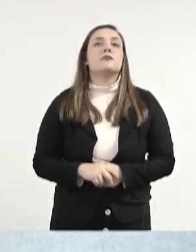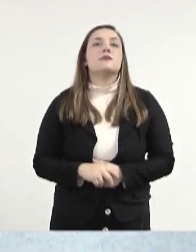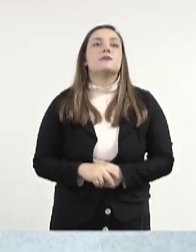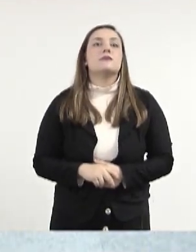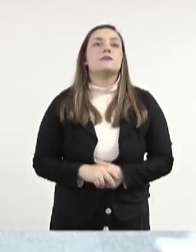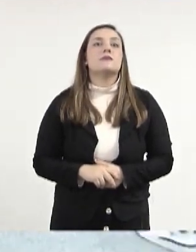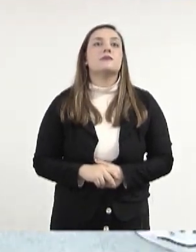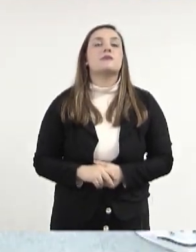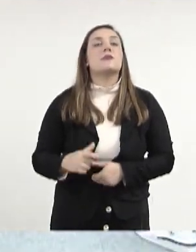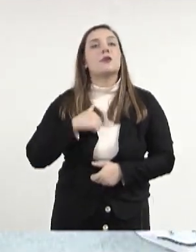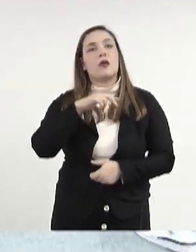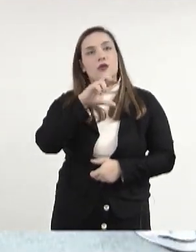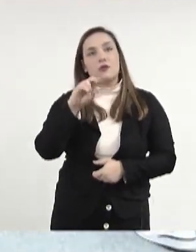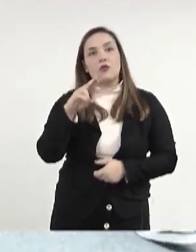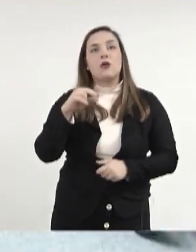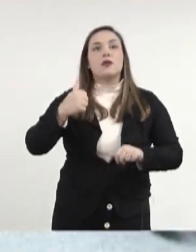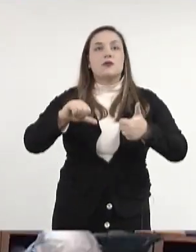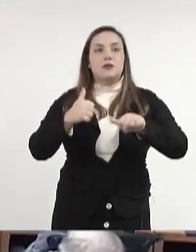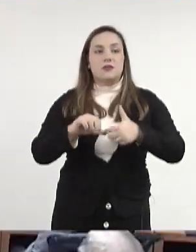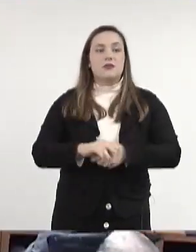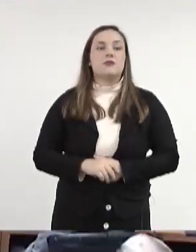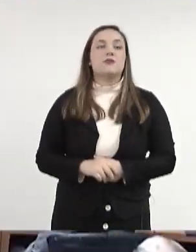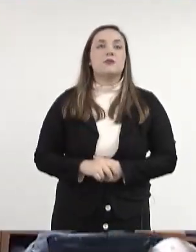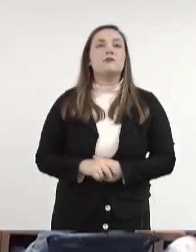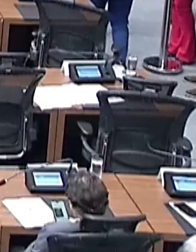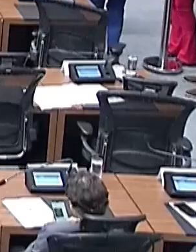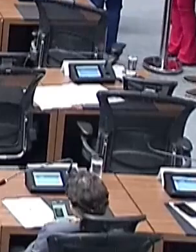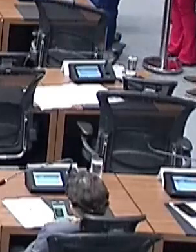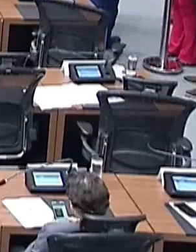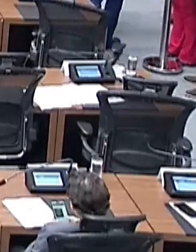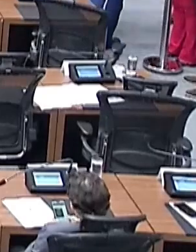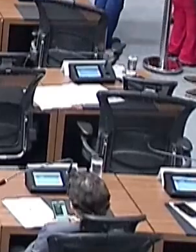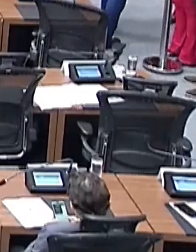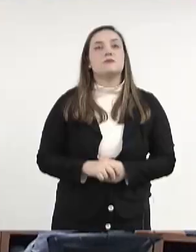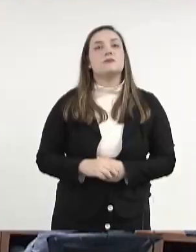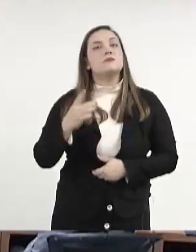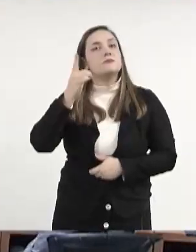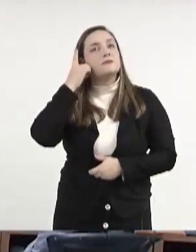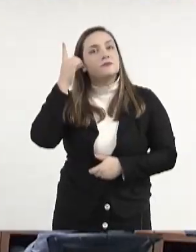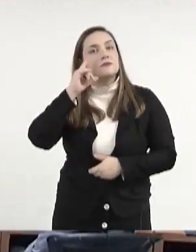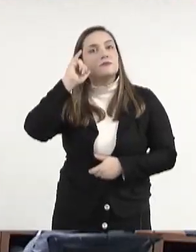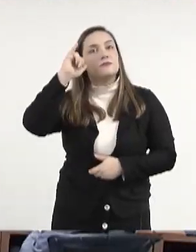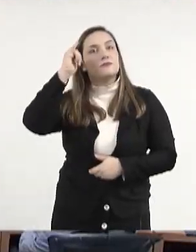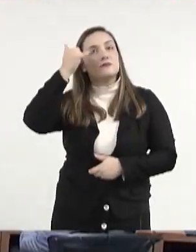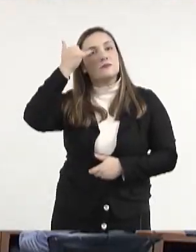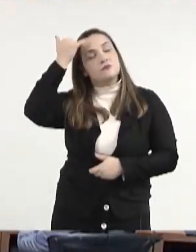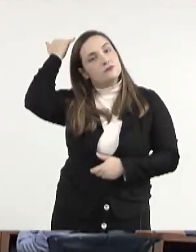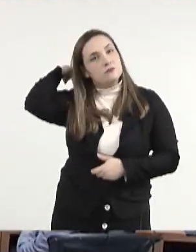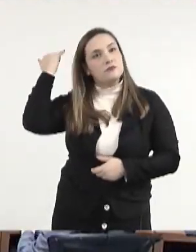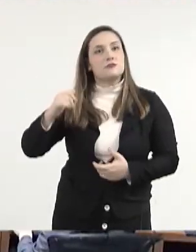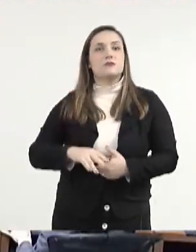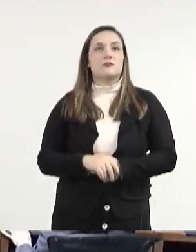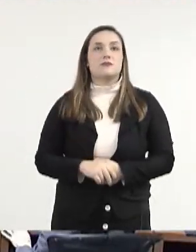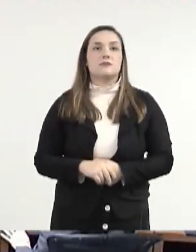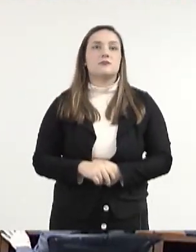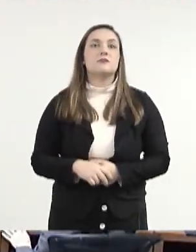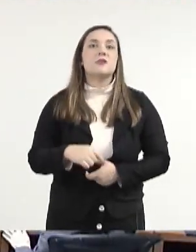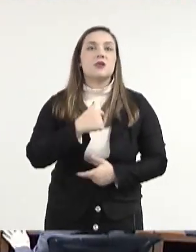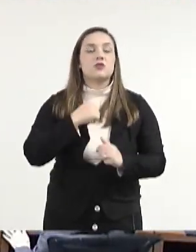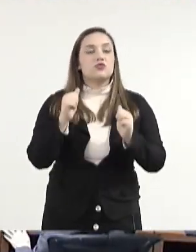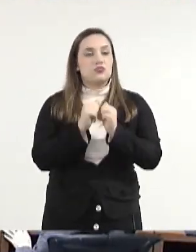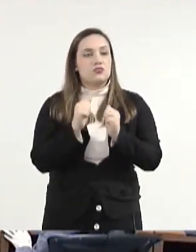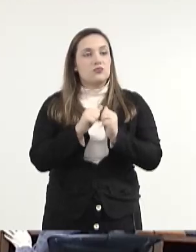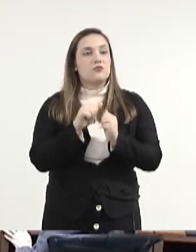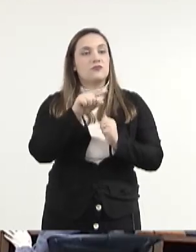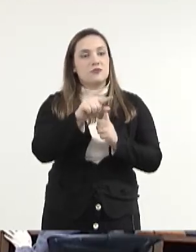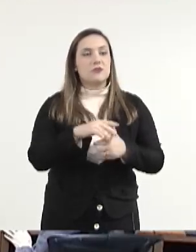Meio para analisar com parecer ilegal, deputado Júnior, eu, junto com o senhor,